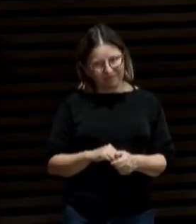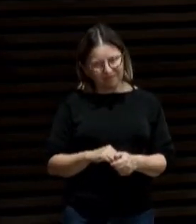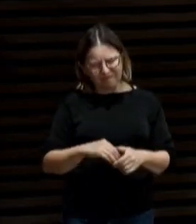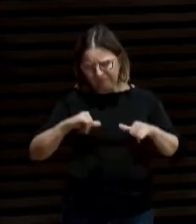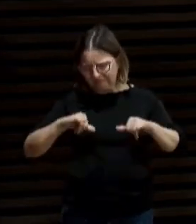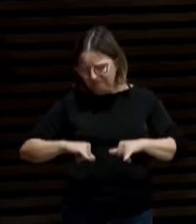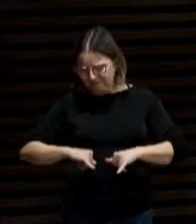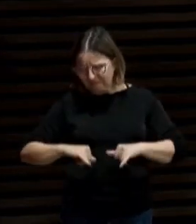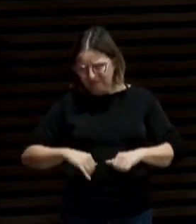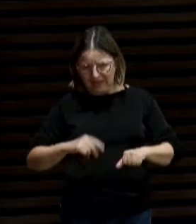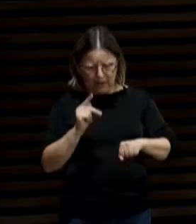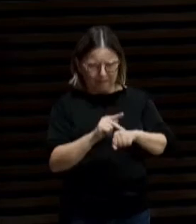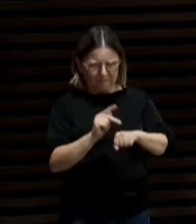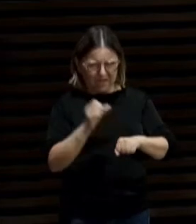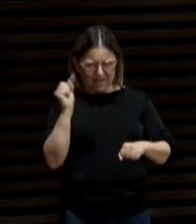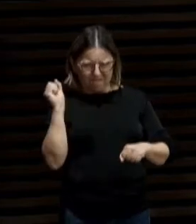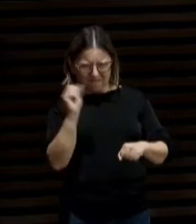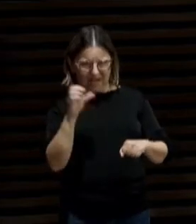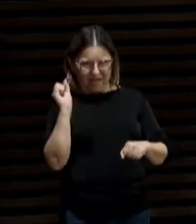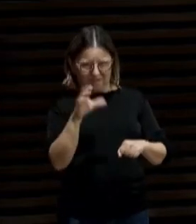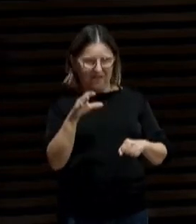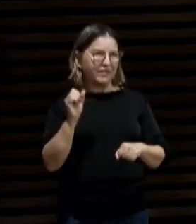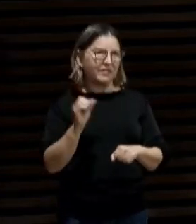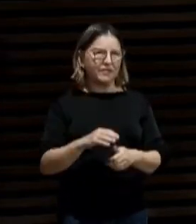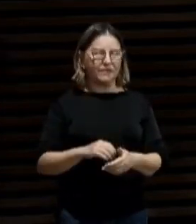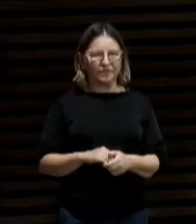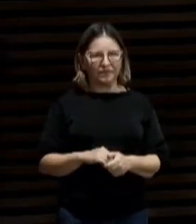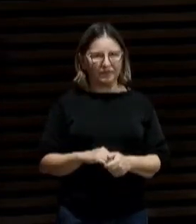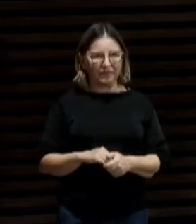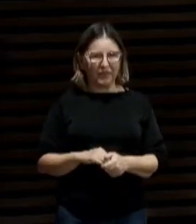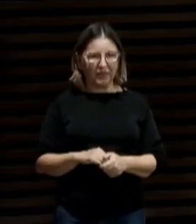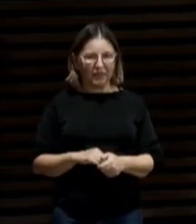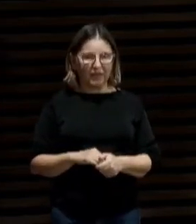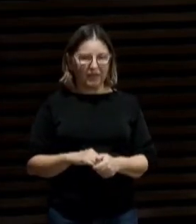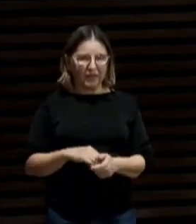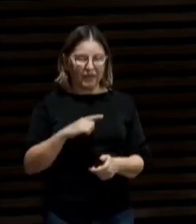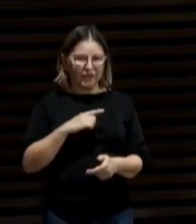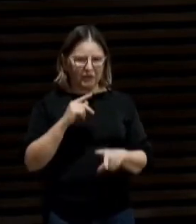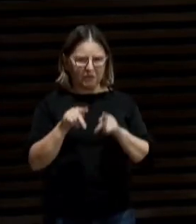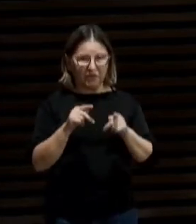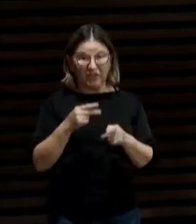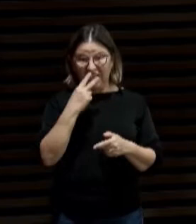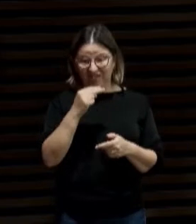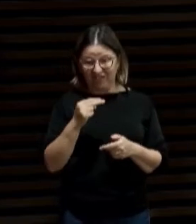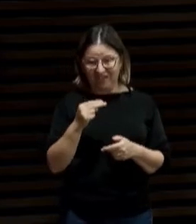sofreu um apedrejamento, a ponto das pessoas terem dado ele como morto e jogaram o corpo dele.